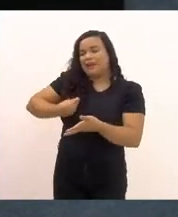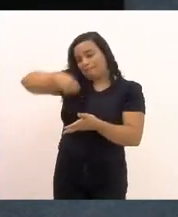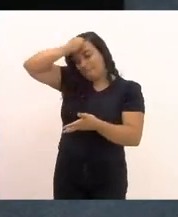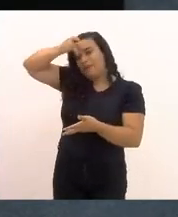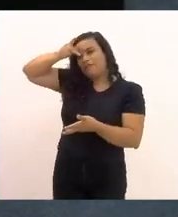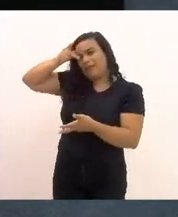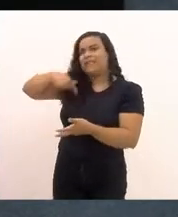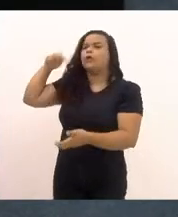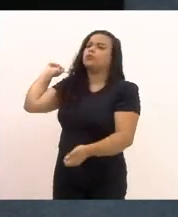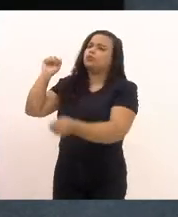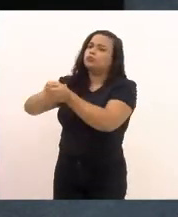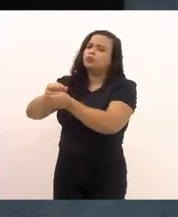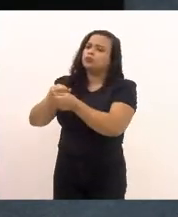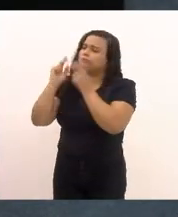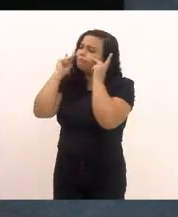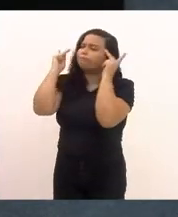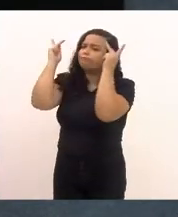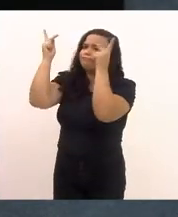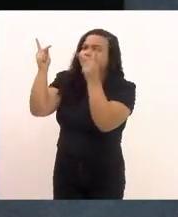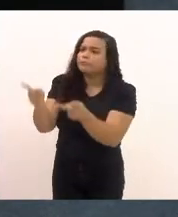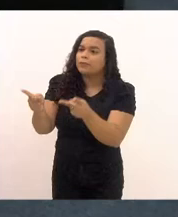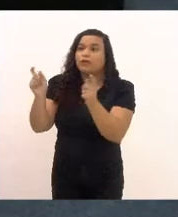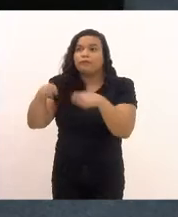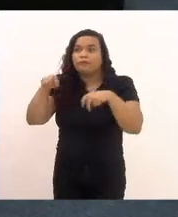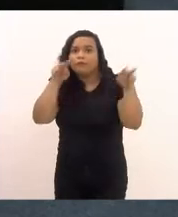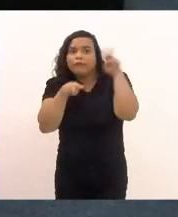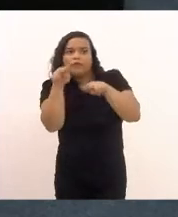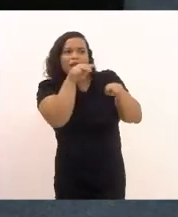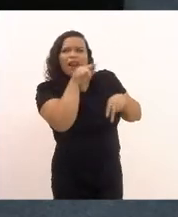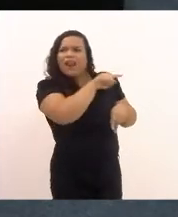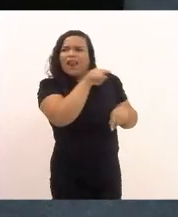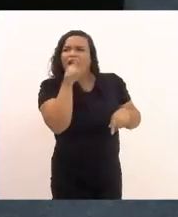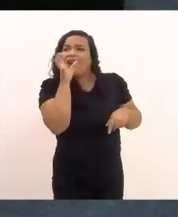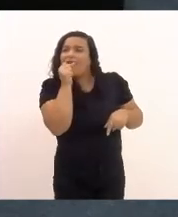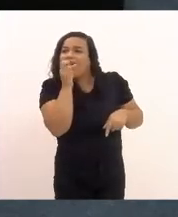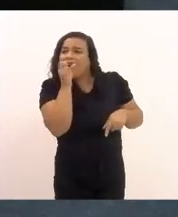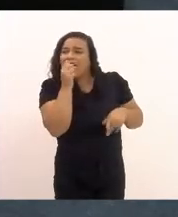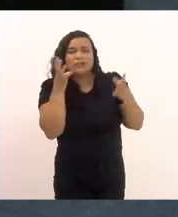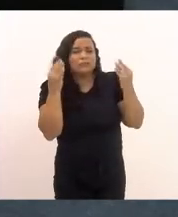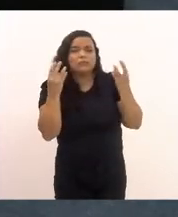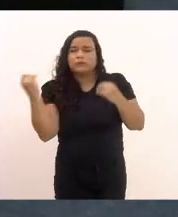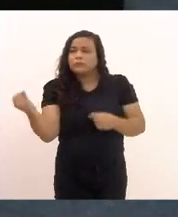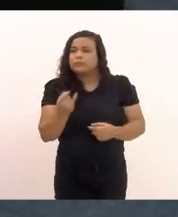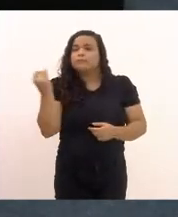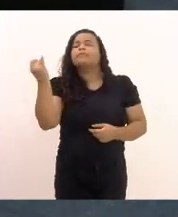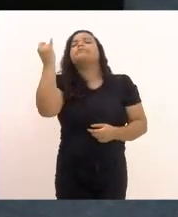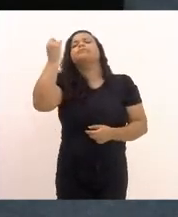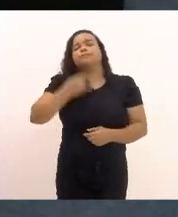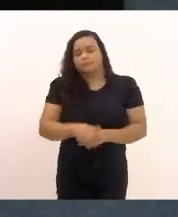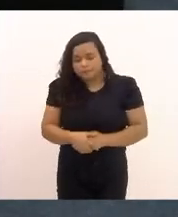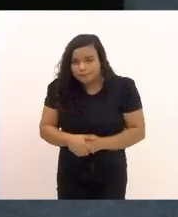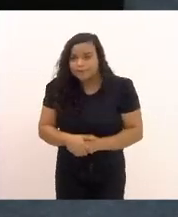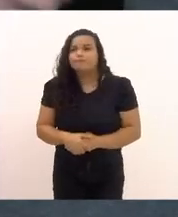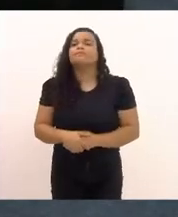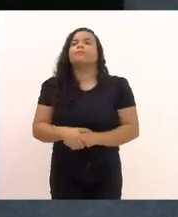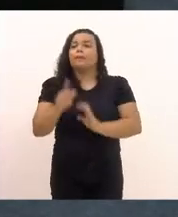tem a Laranja naquela cidade, naquele município. Fiz esse projeto, assim